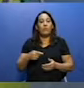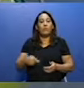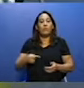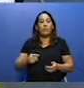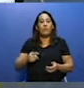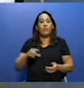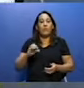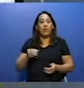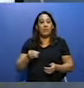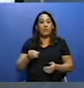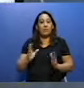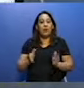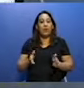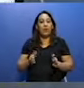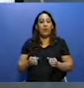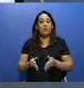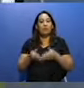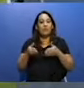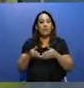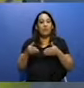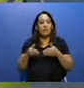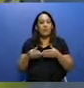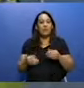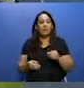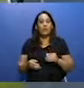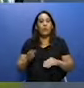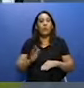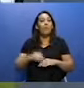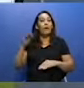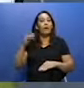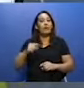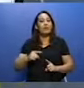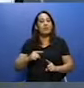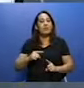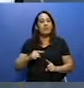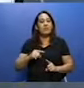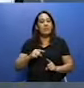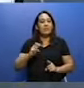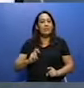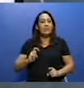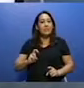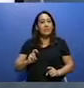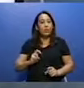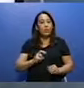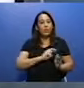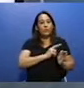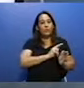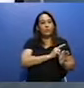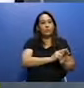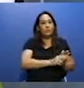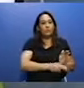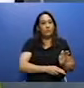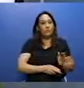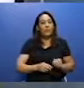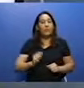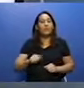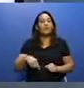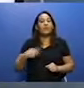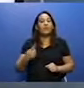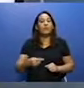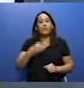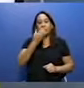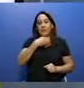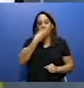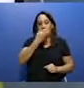10. Agora está pedindo para eu desenhar mais 5. Então vamos lá, mais 5 depois da maçã.